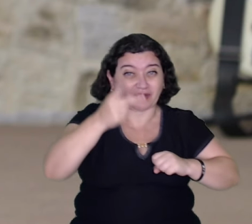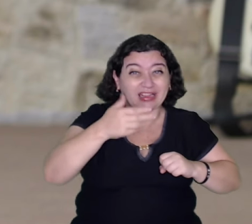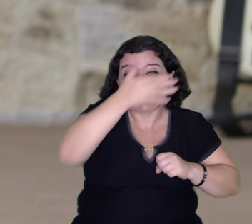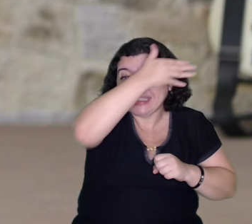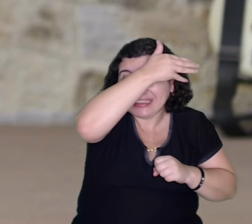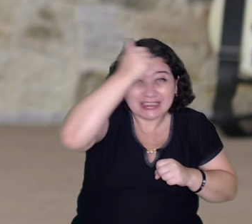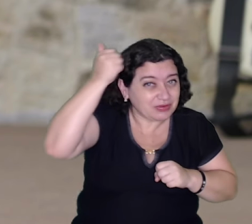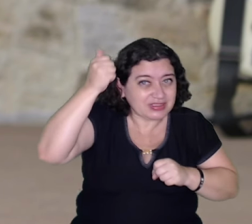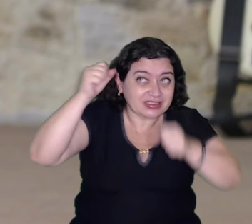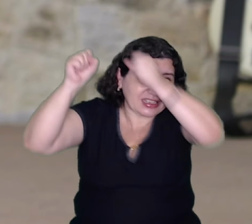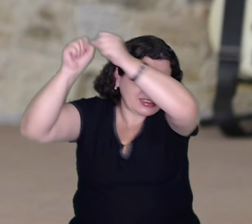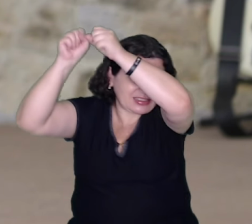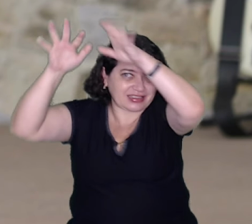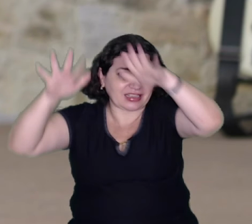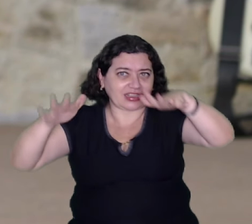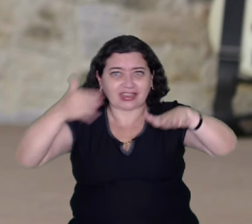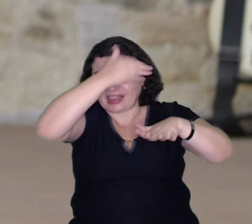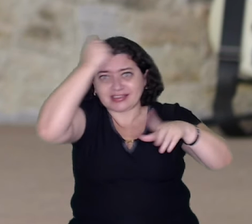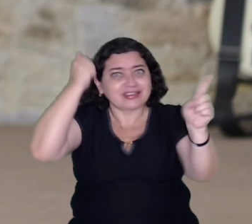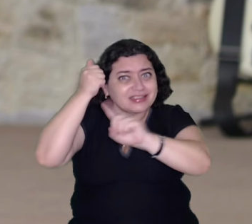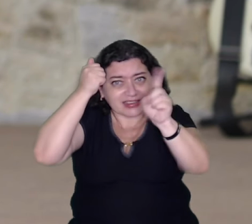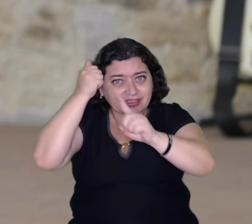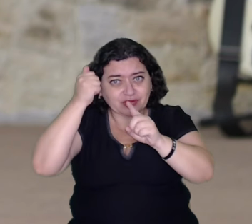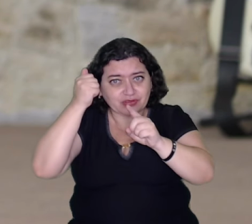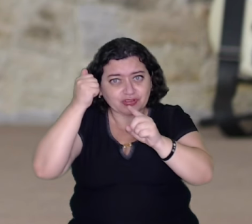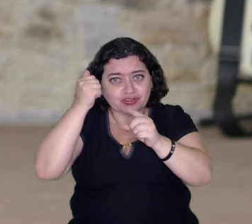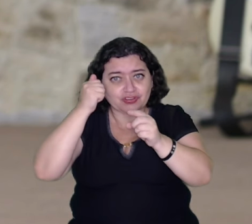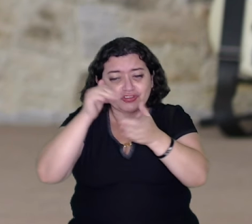esqueça das suas bênçãos, de nenhuma delas.